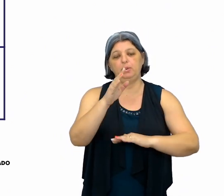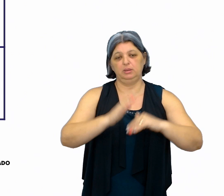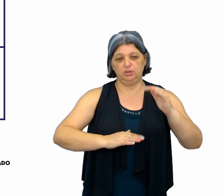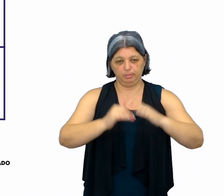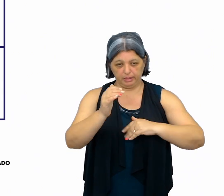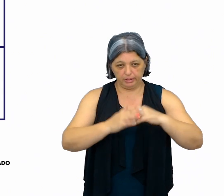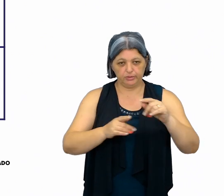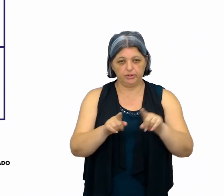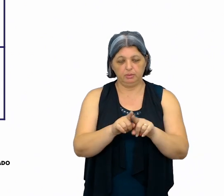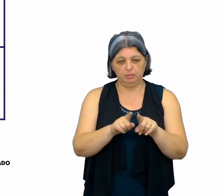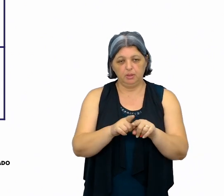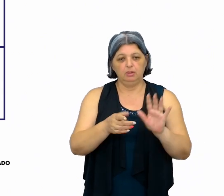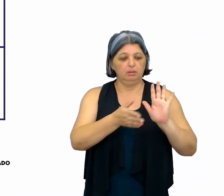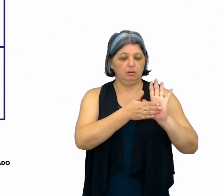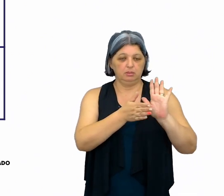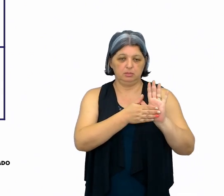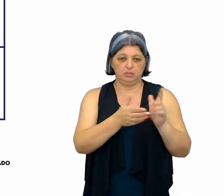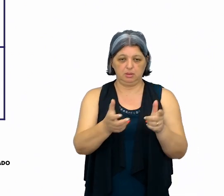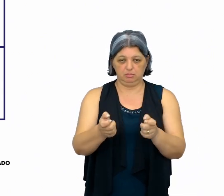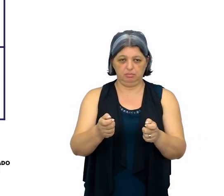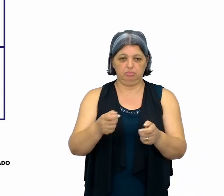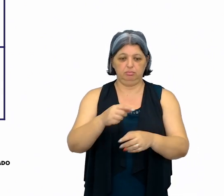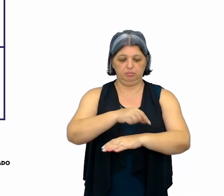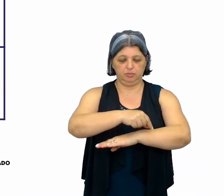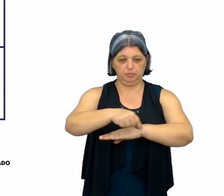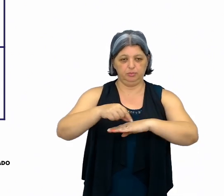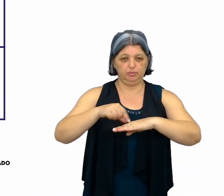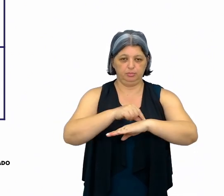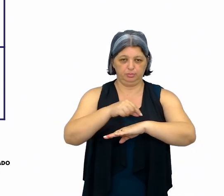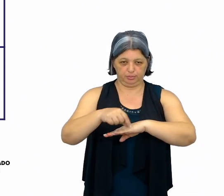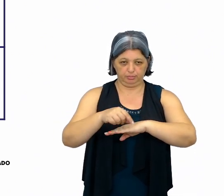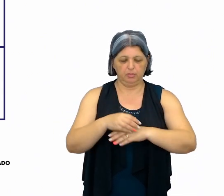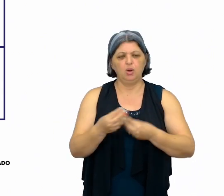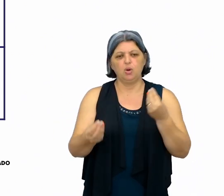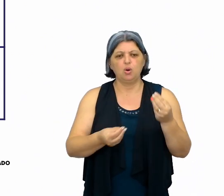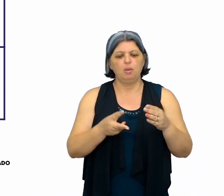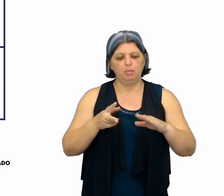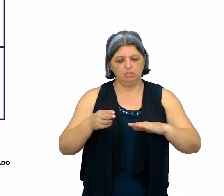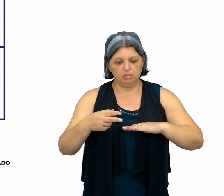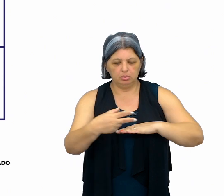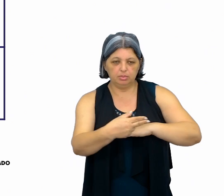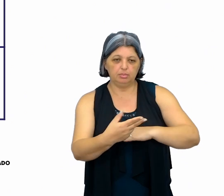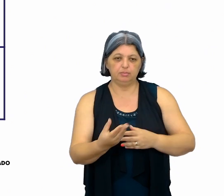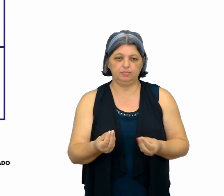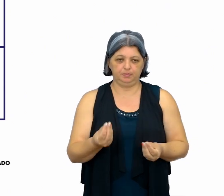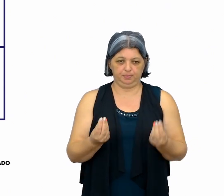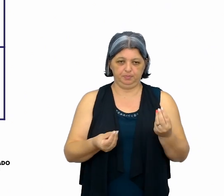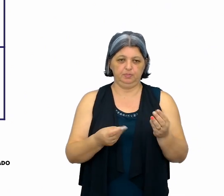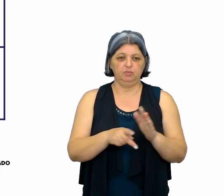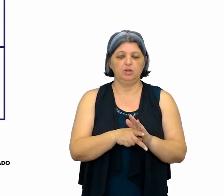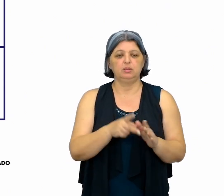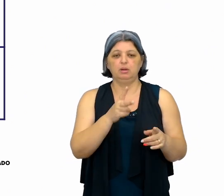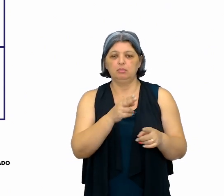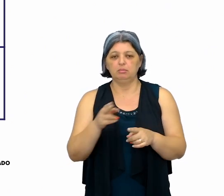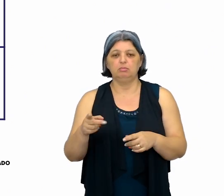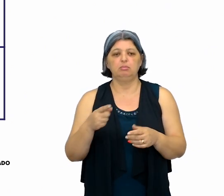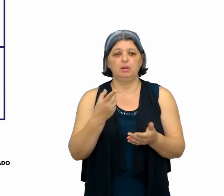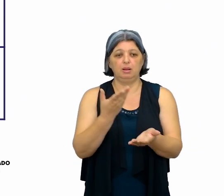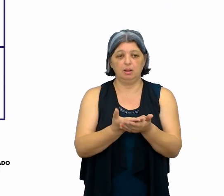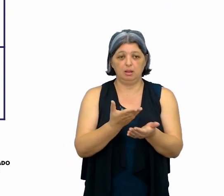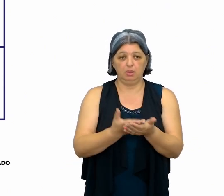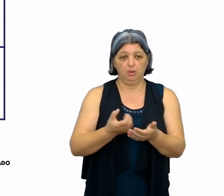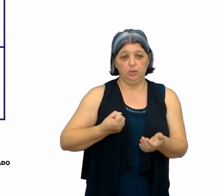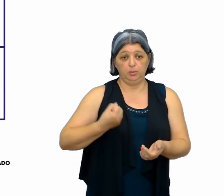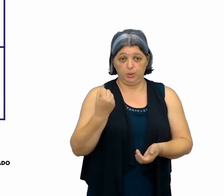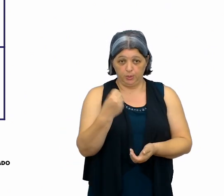realizar a proposta dos jogos, né? Vamos fazer um recorte nessas aulas? Muito bem. Na aula 8, é